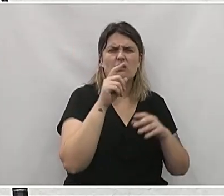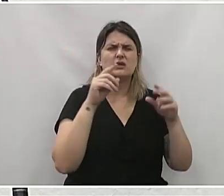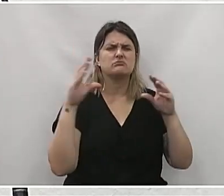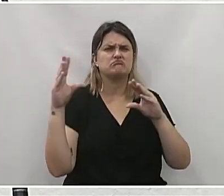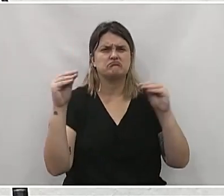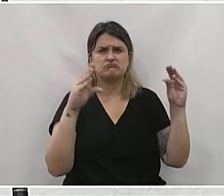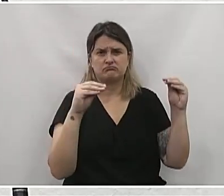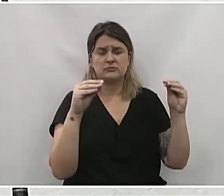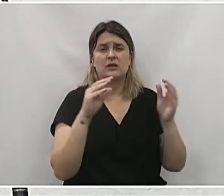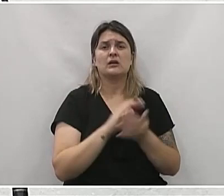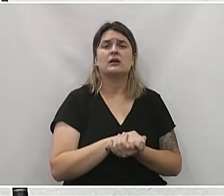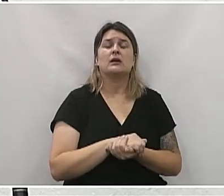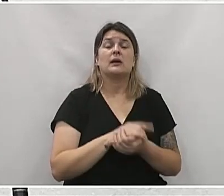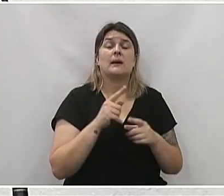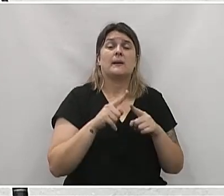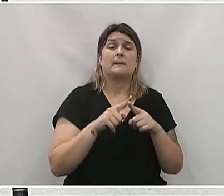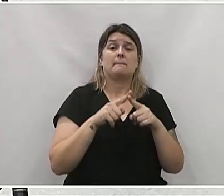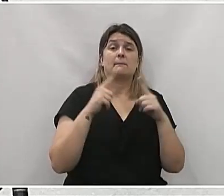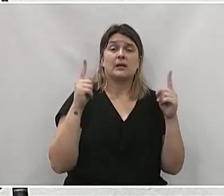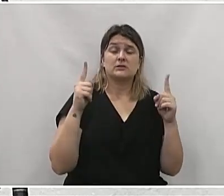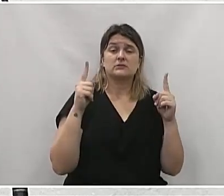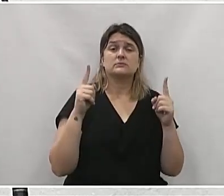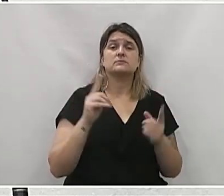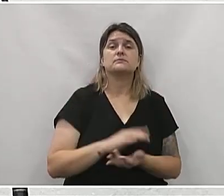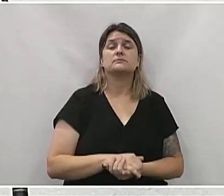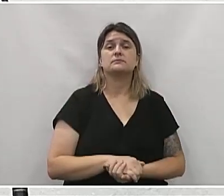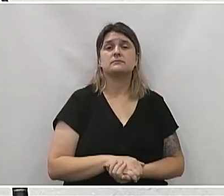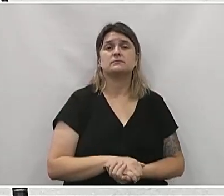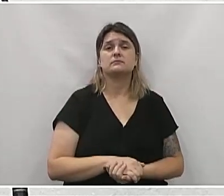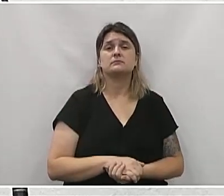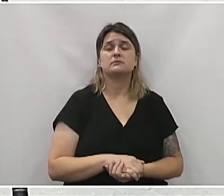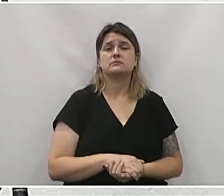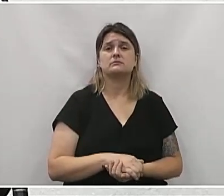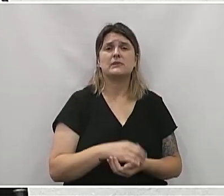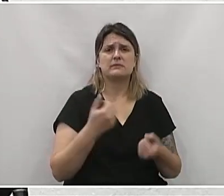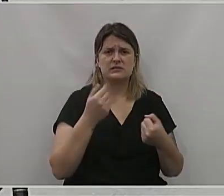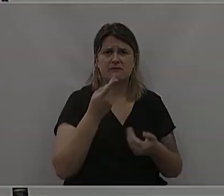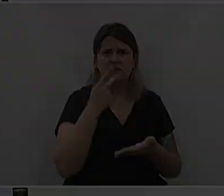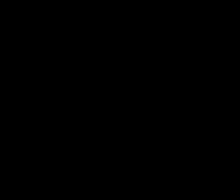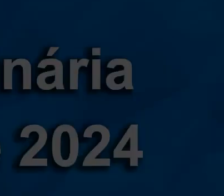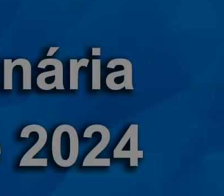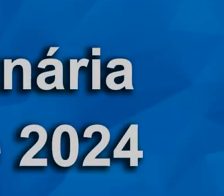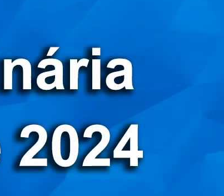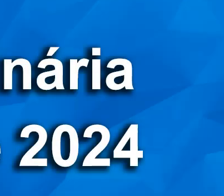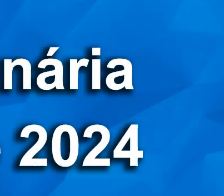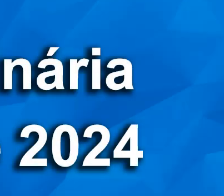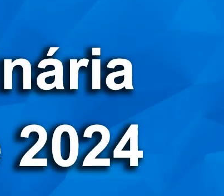um lado, para o outro. Mas, verdade seja dita. Boa noite.